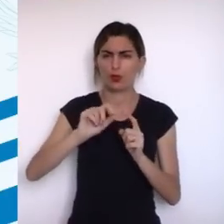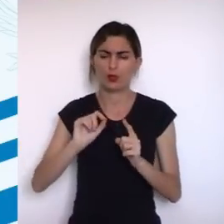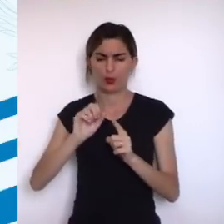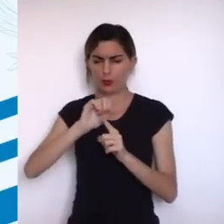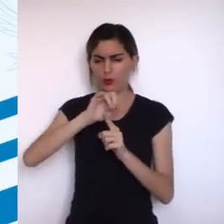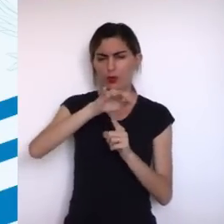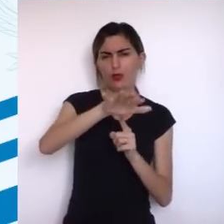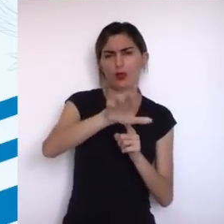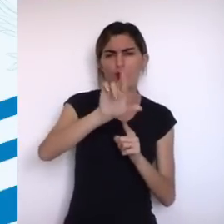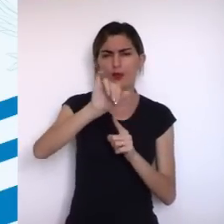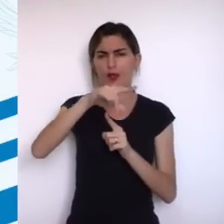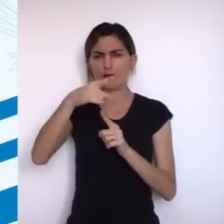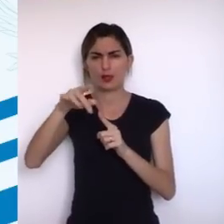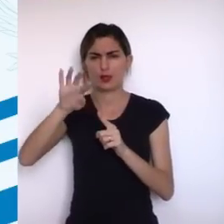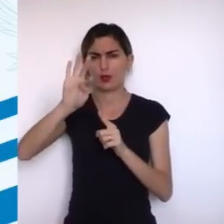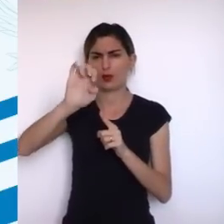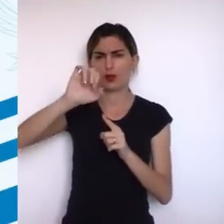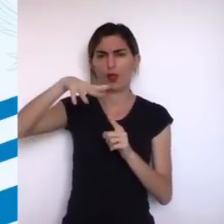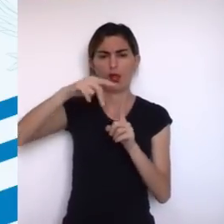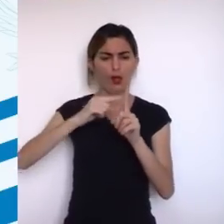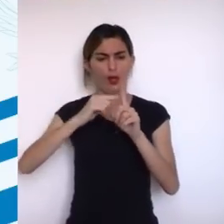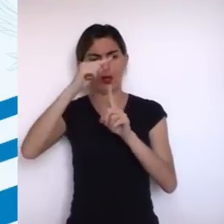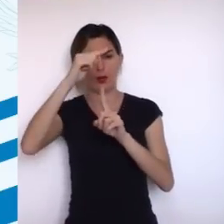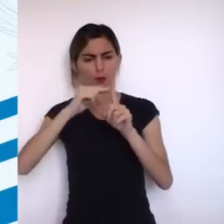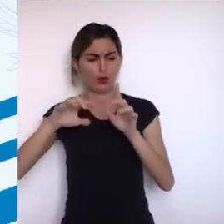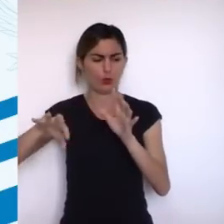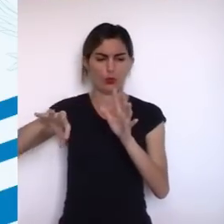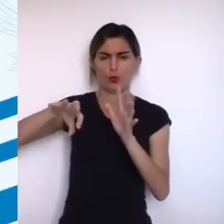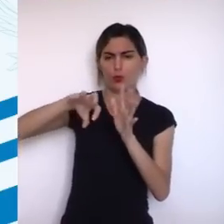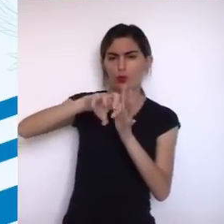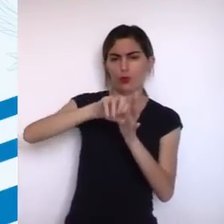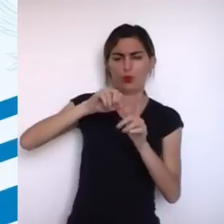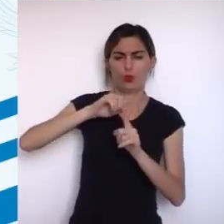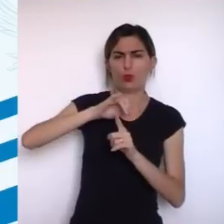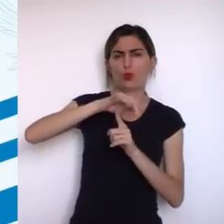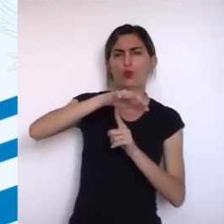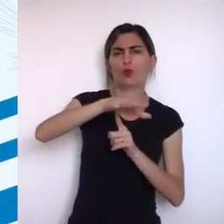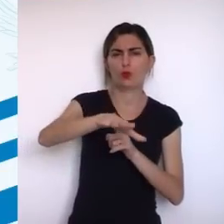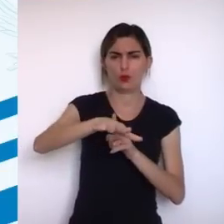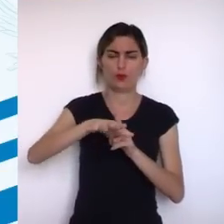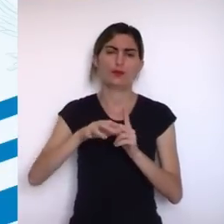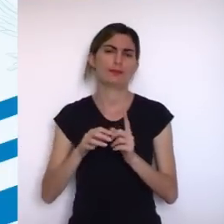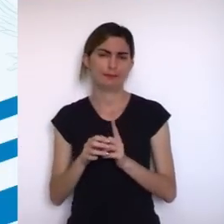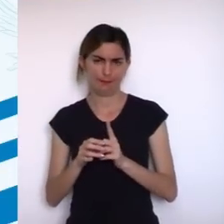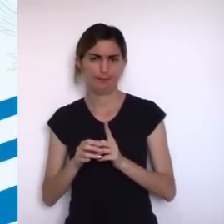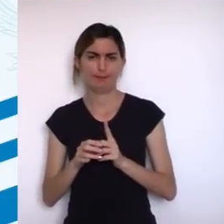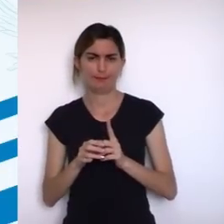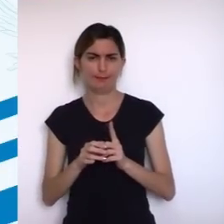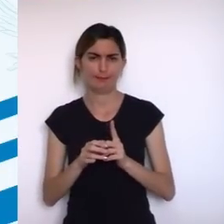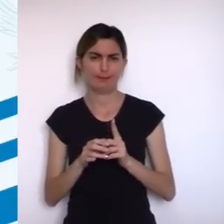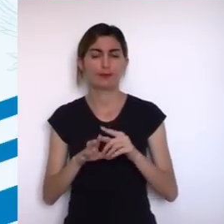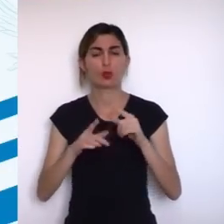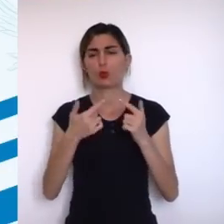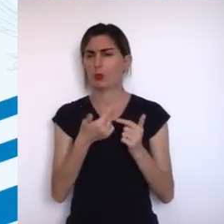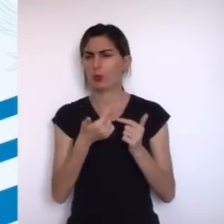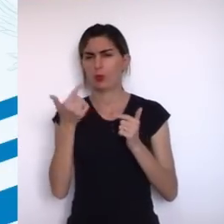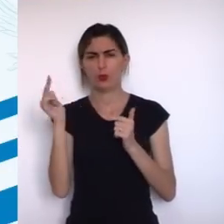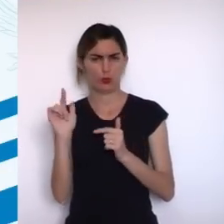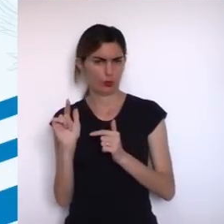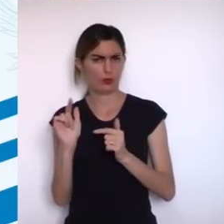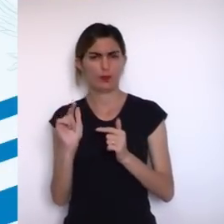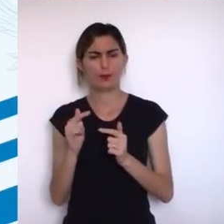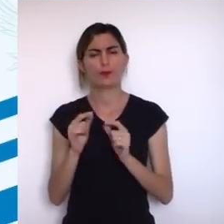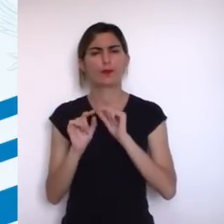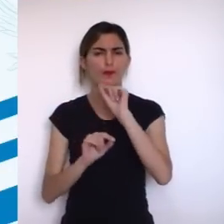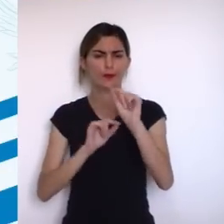emissor, na realidade, né, que é de radiação térmica, ele vai absorver essa radiação térmica.